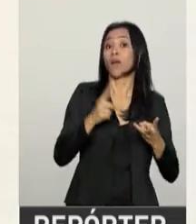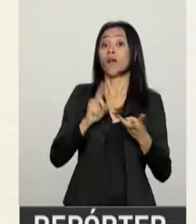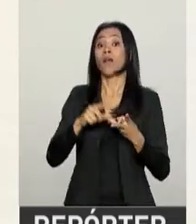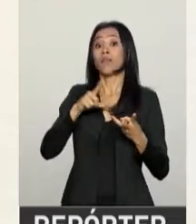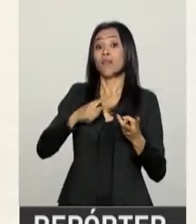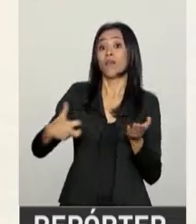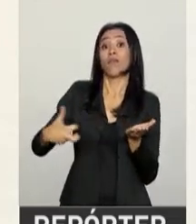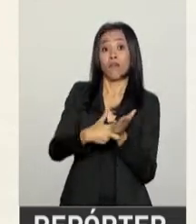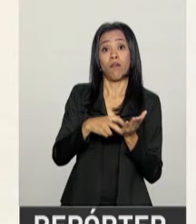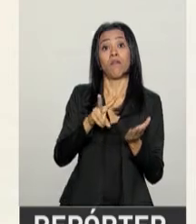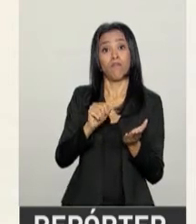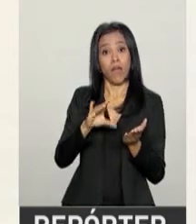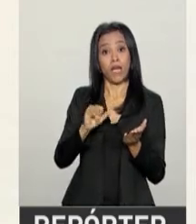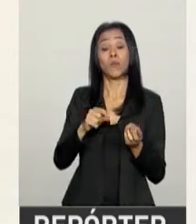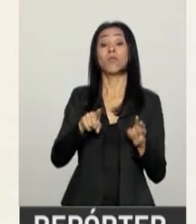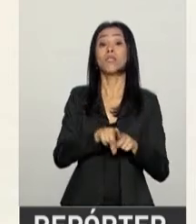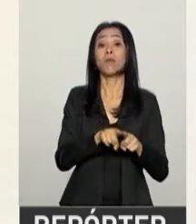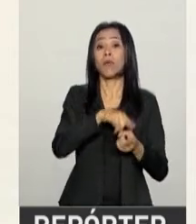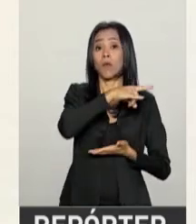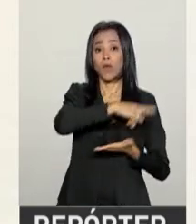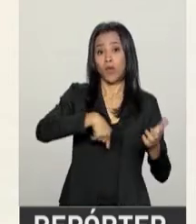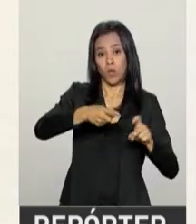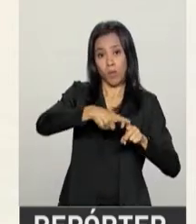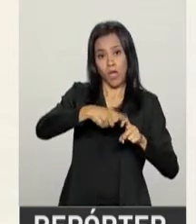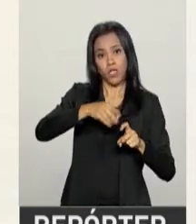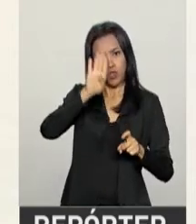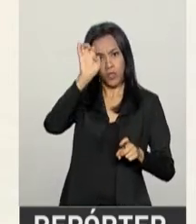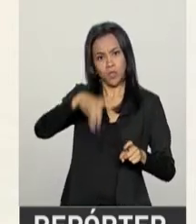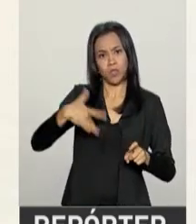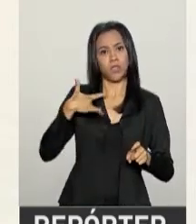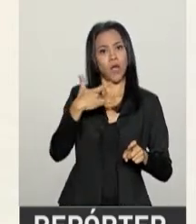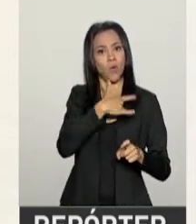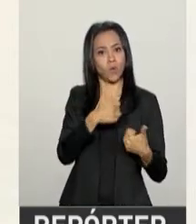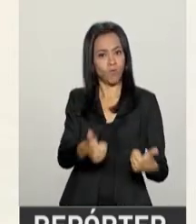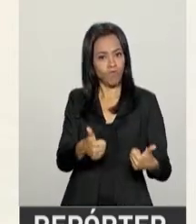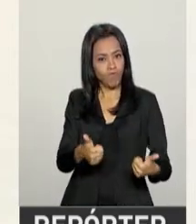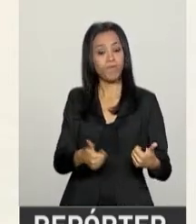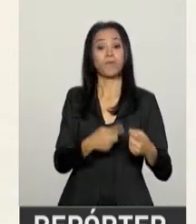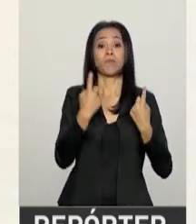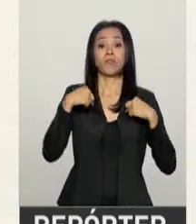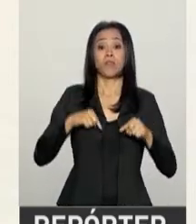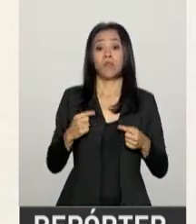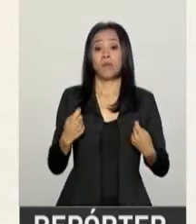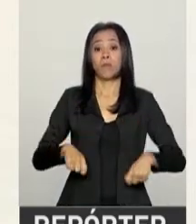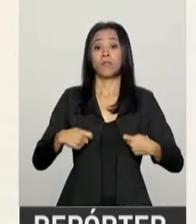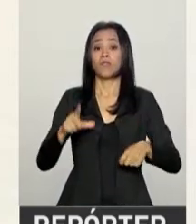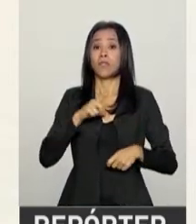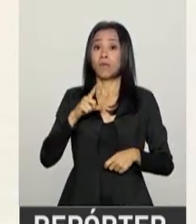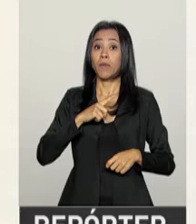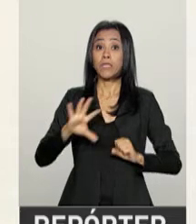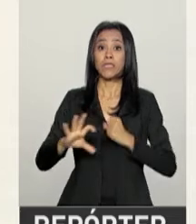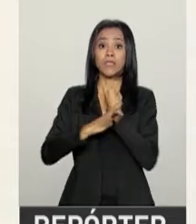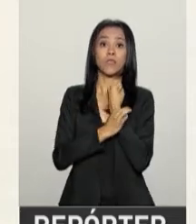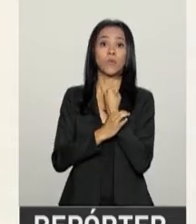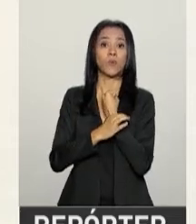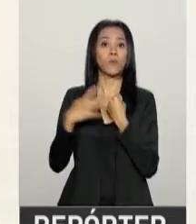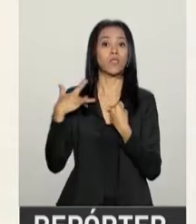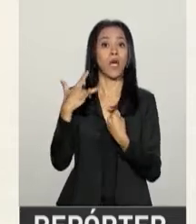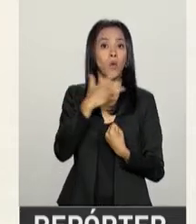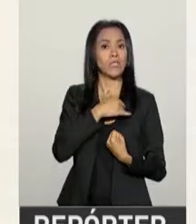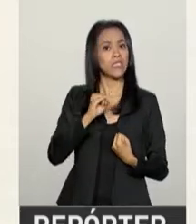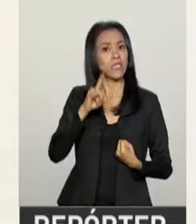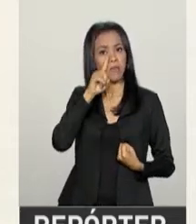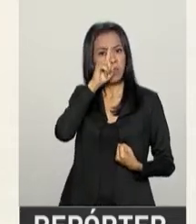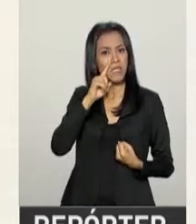apresentar um atestado médico que comprove uma boa condição de saúde é necessário também ter um seguro saúde que cubra os